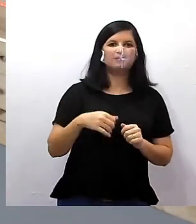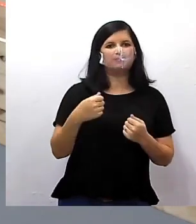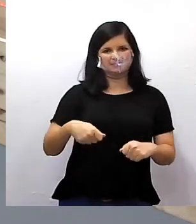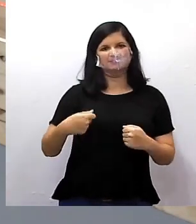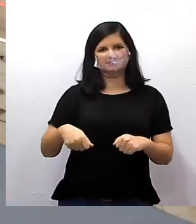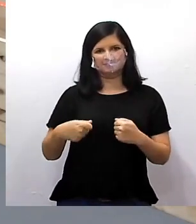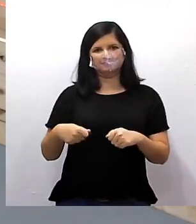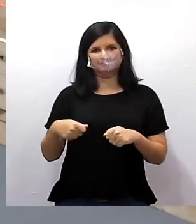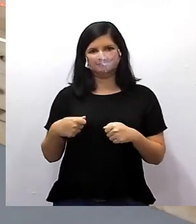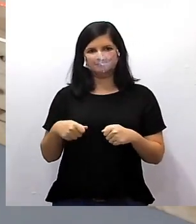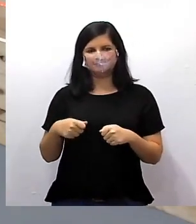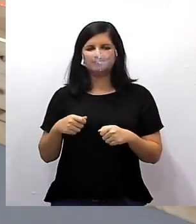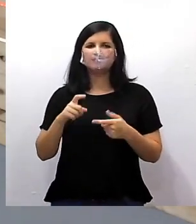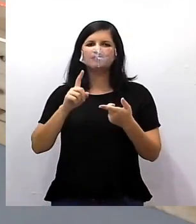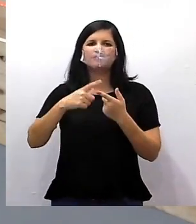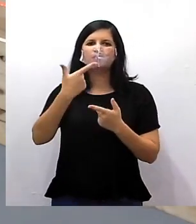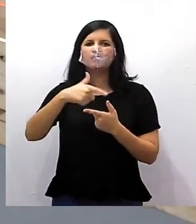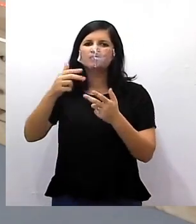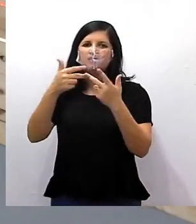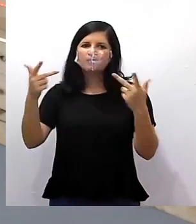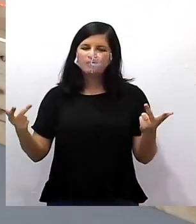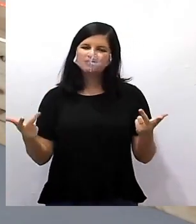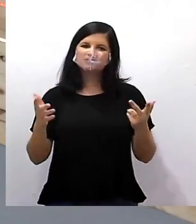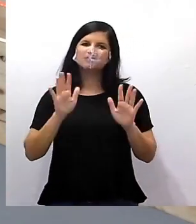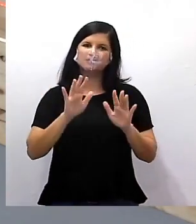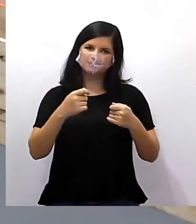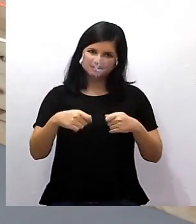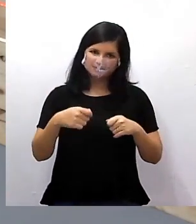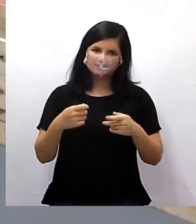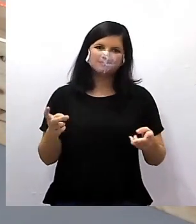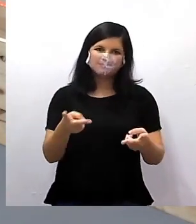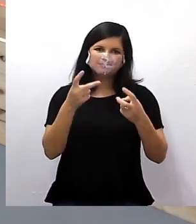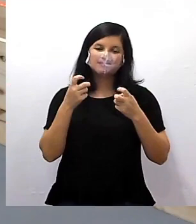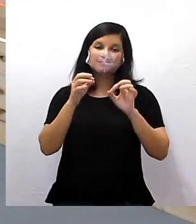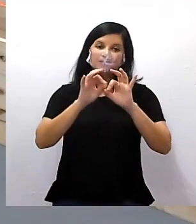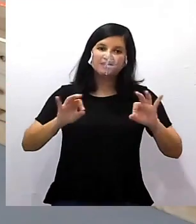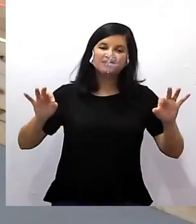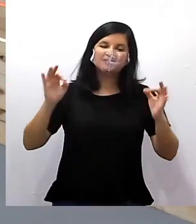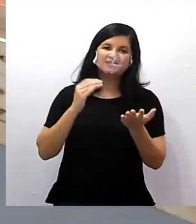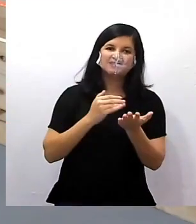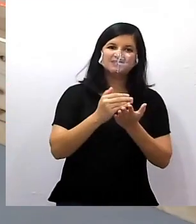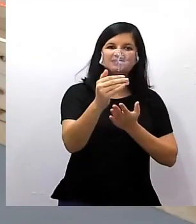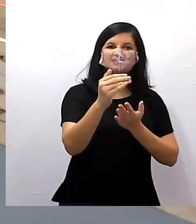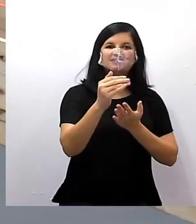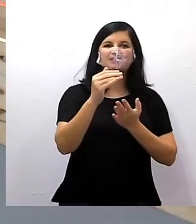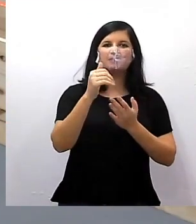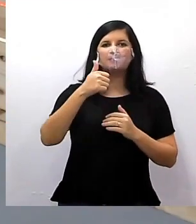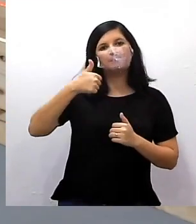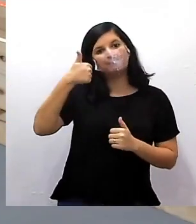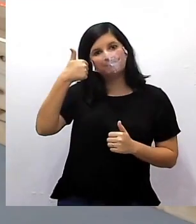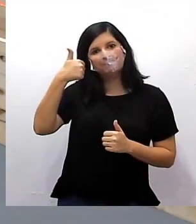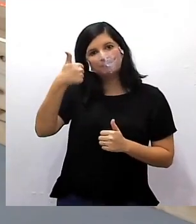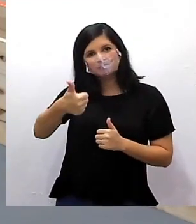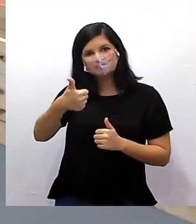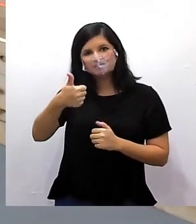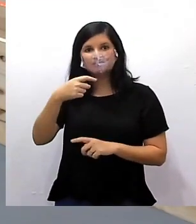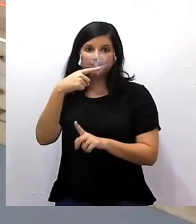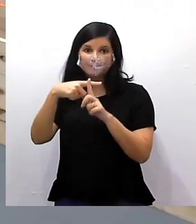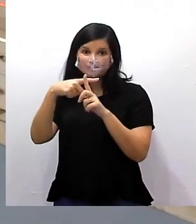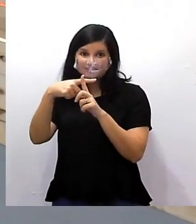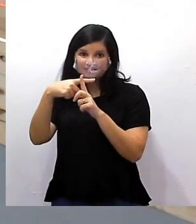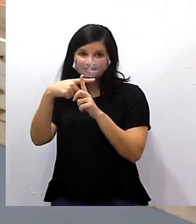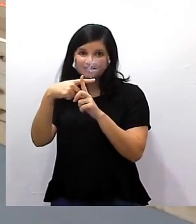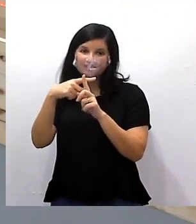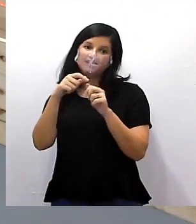question, tá certo? E outra coisa que eu preciso lembrar é, eu preciso ver se a oração inicial ela é uma oração positiva. Se ela for